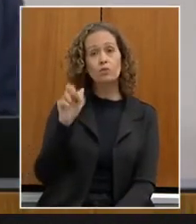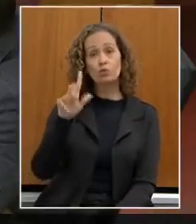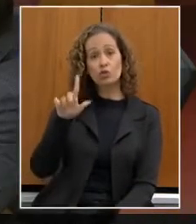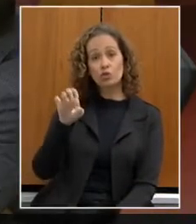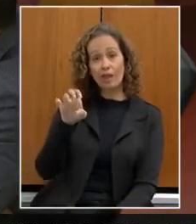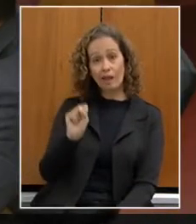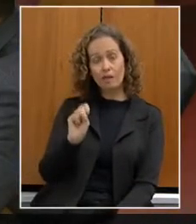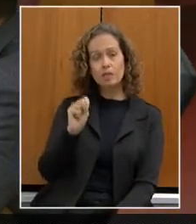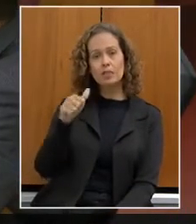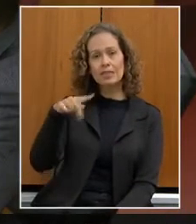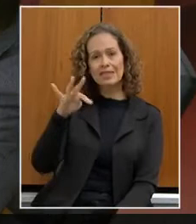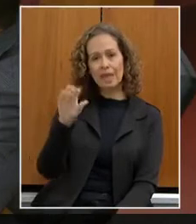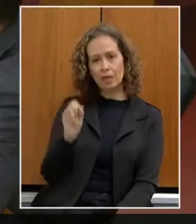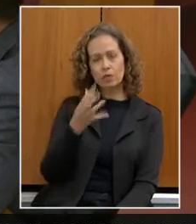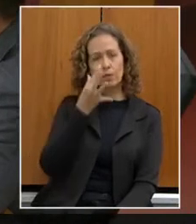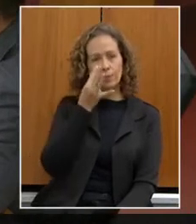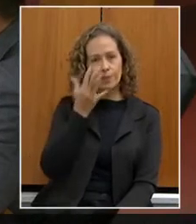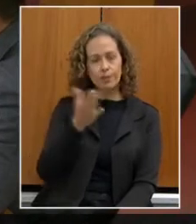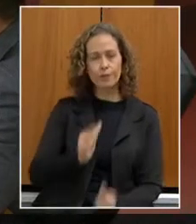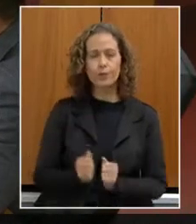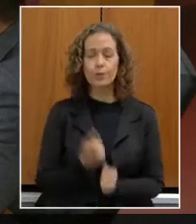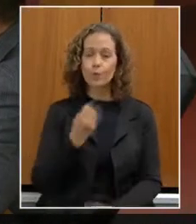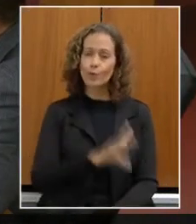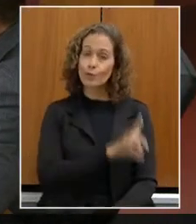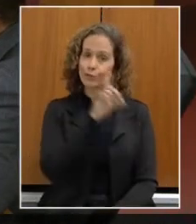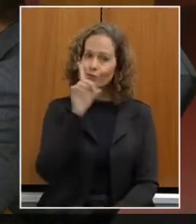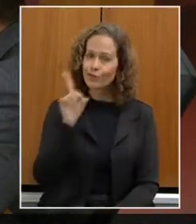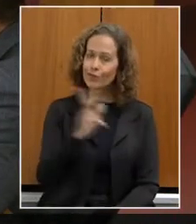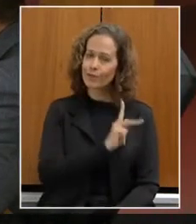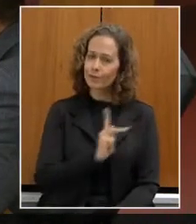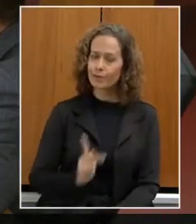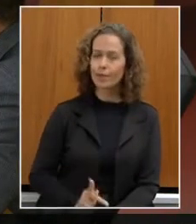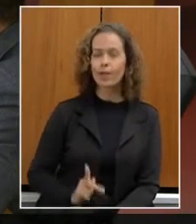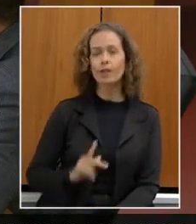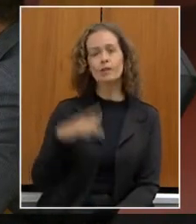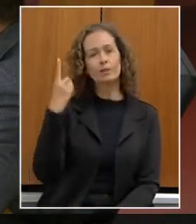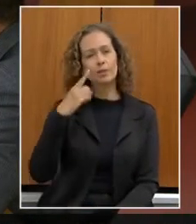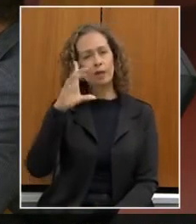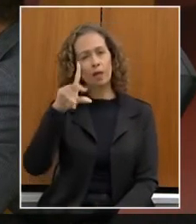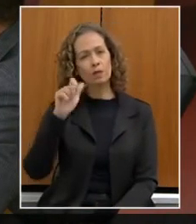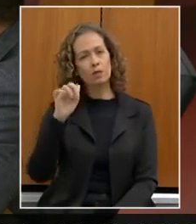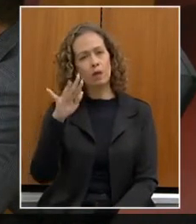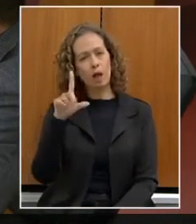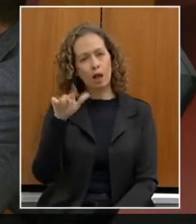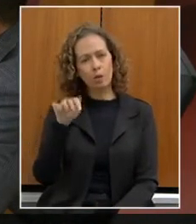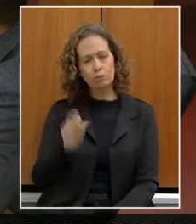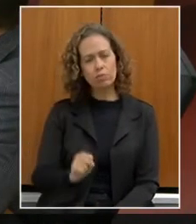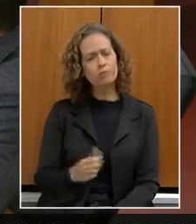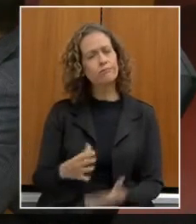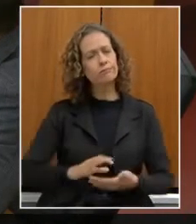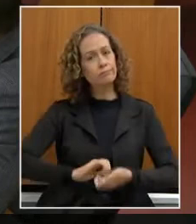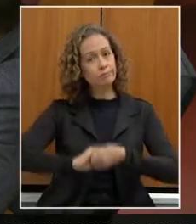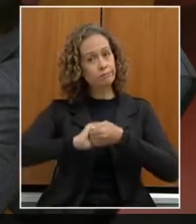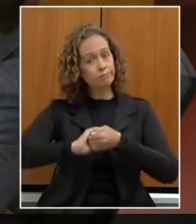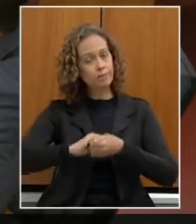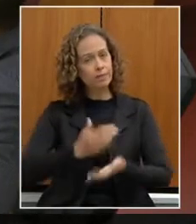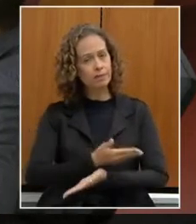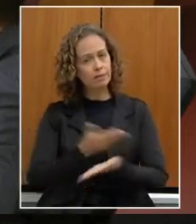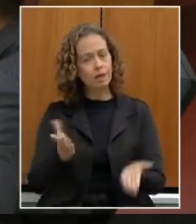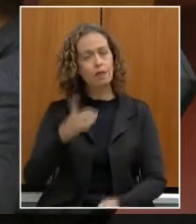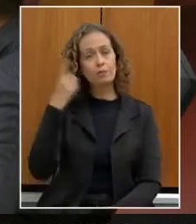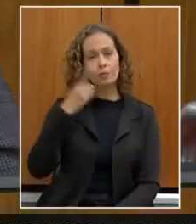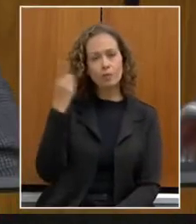bom dia presidente deputado Carlos Pimenta quero cumprimentar em nome de vossa excelência as deputadas